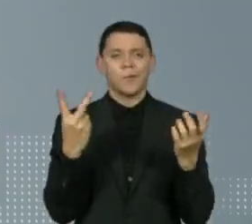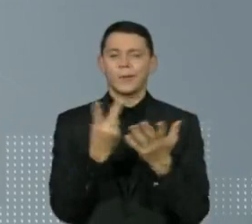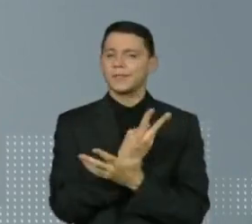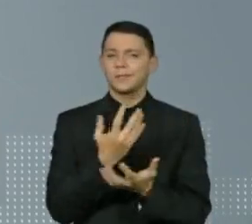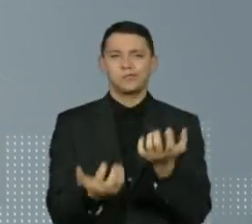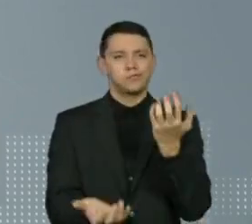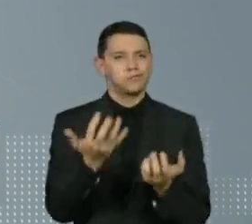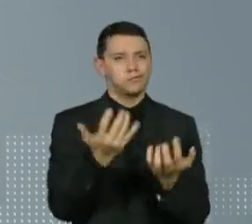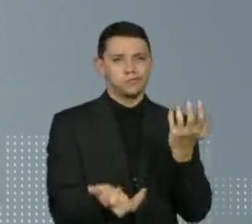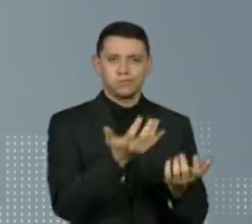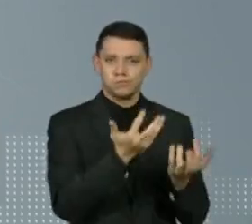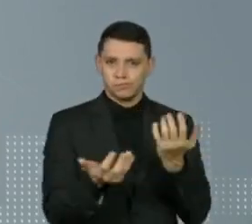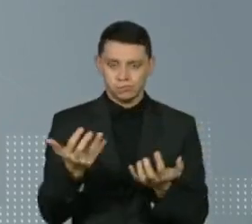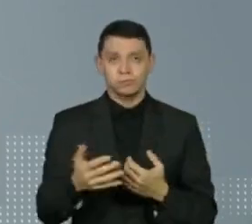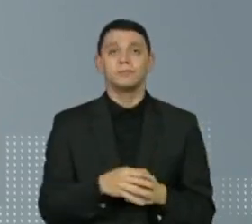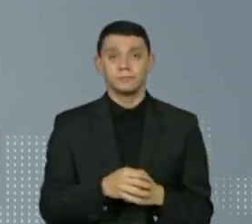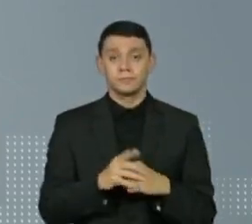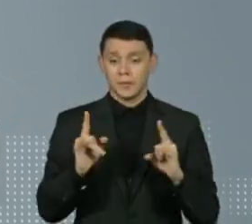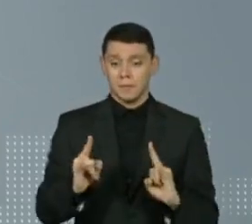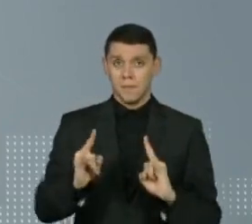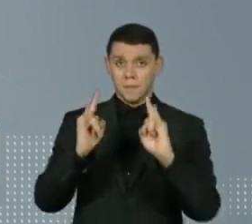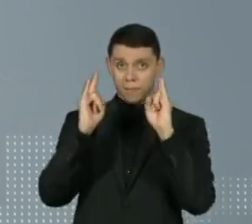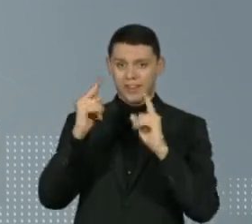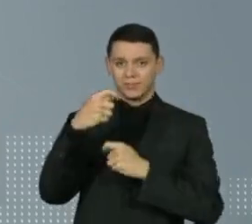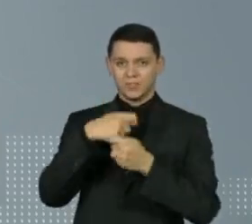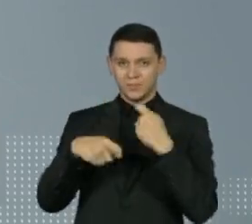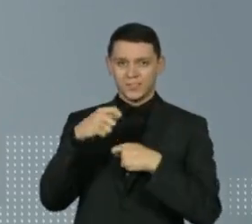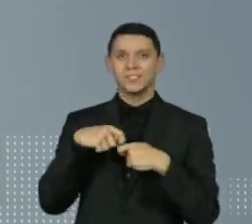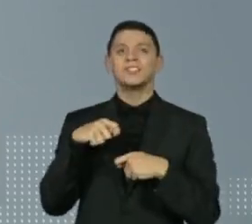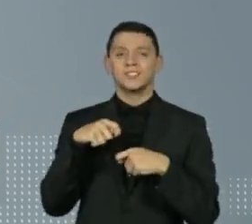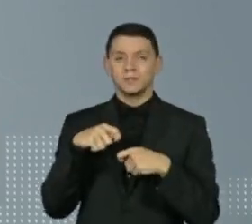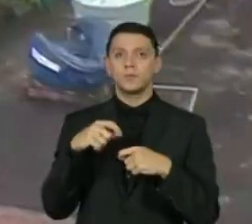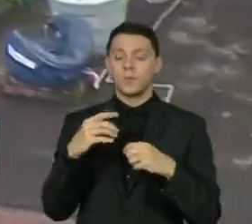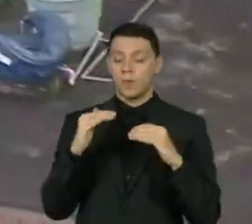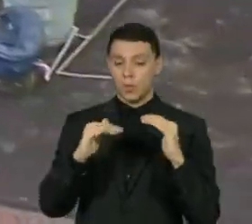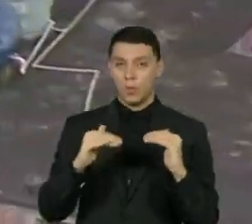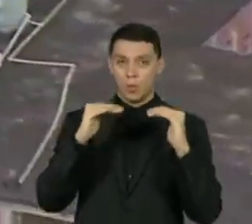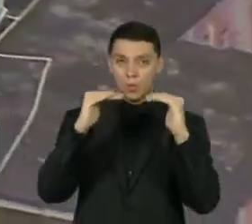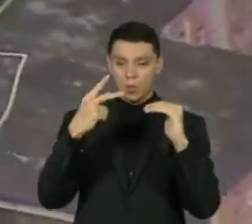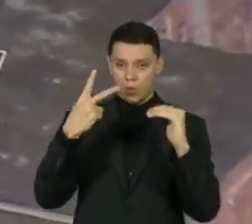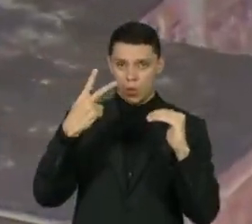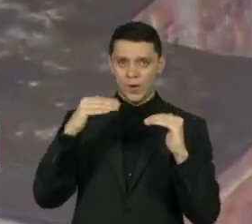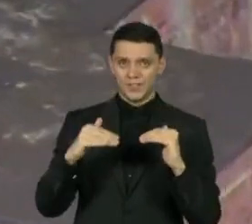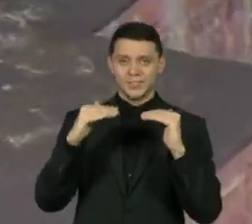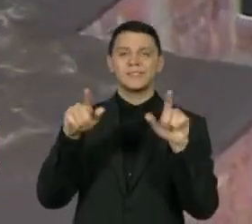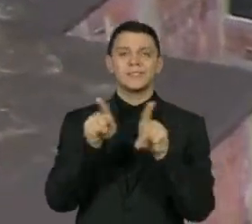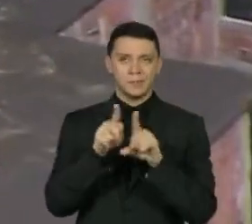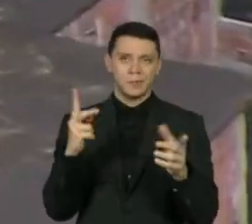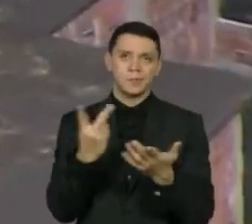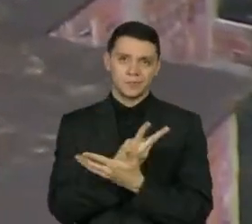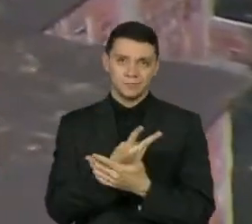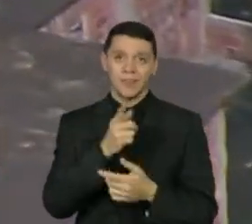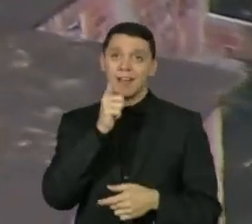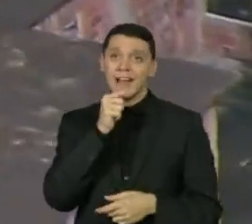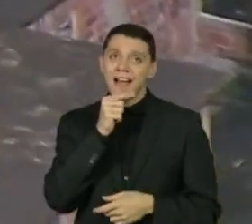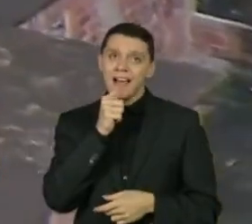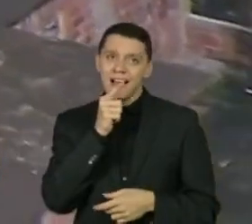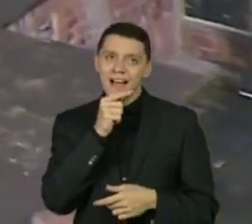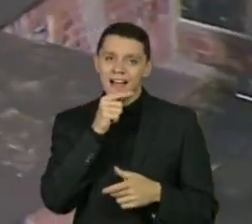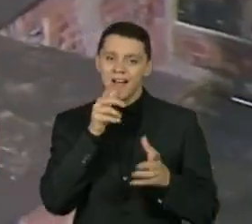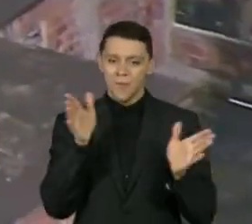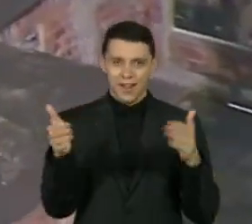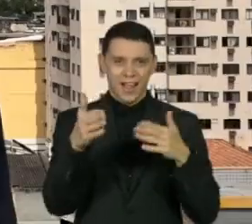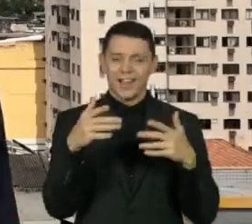o prédio administrativo de dois andares do estabelecimento também foi atingido caixas d'água da vizinhança não